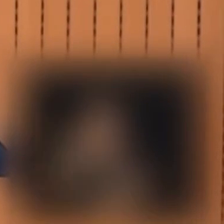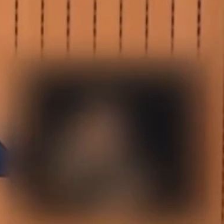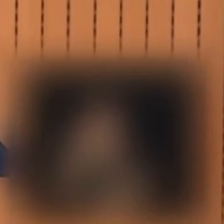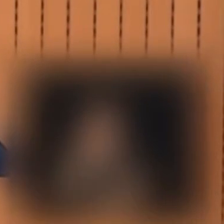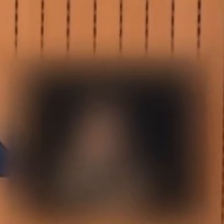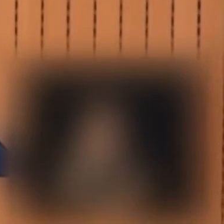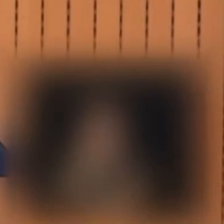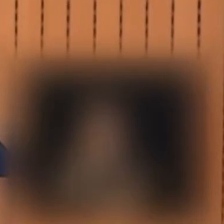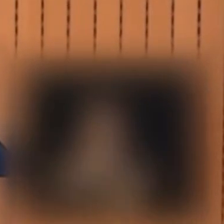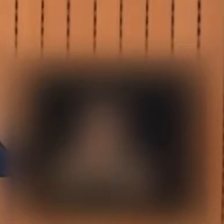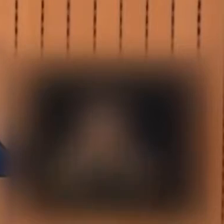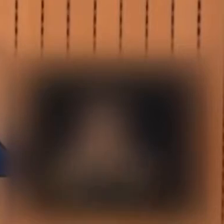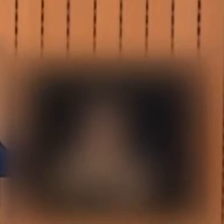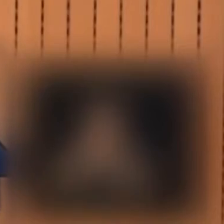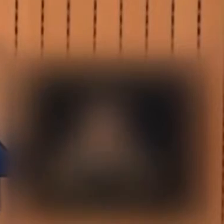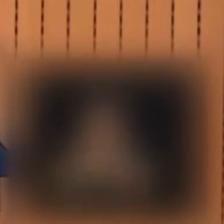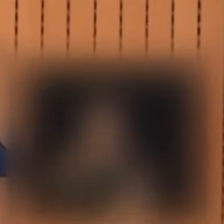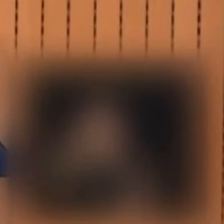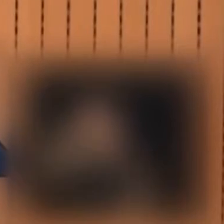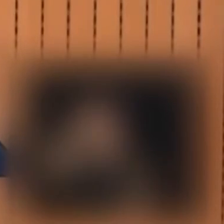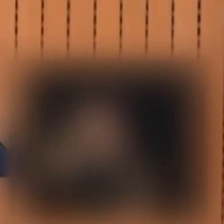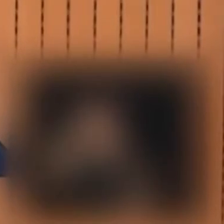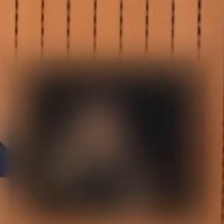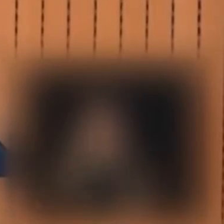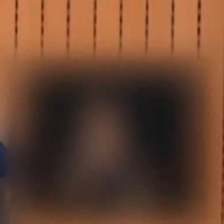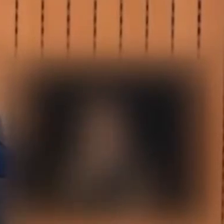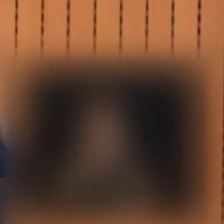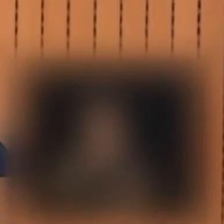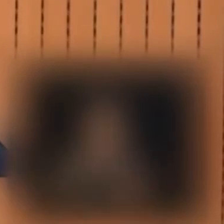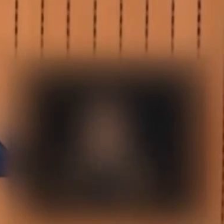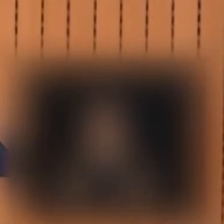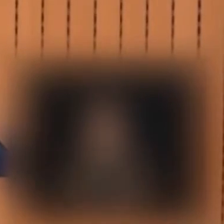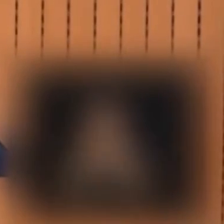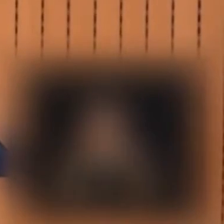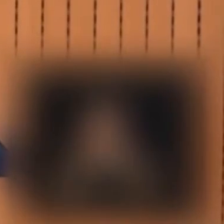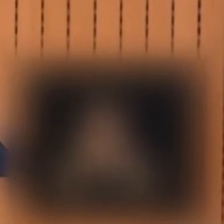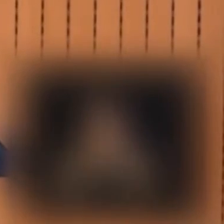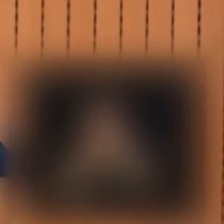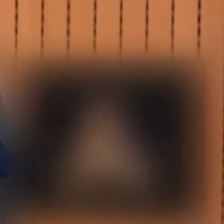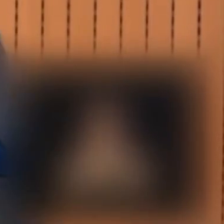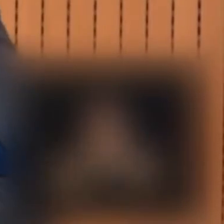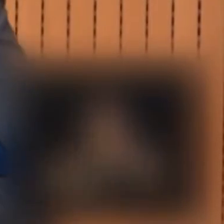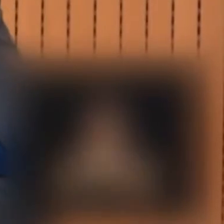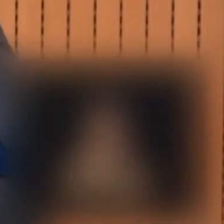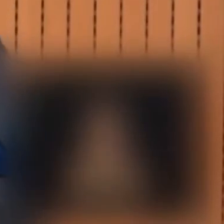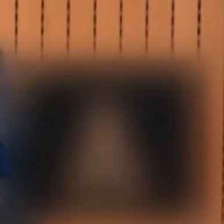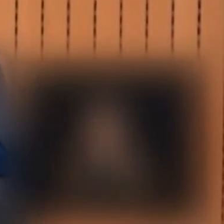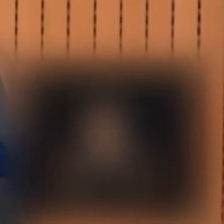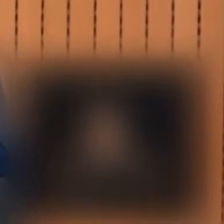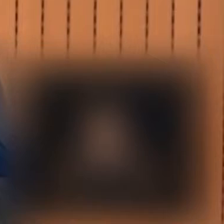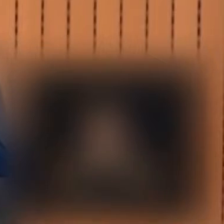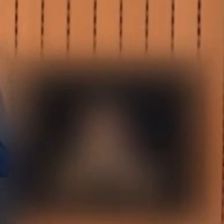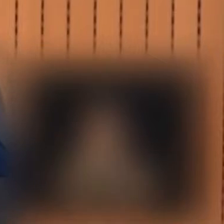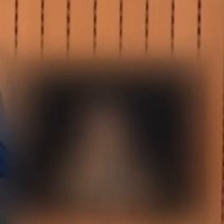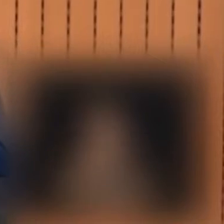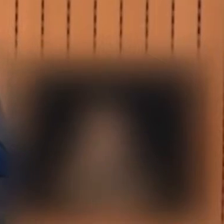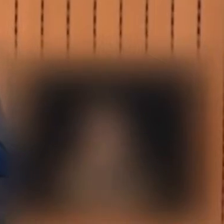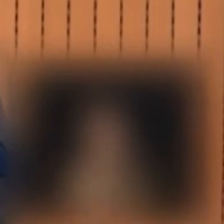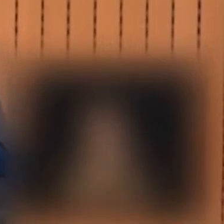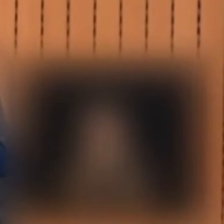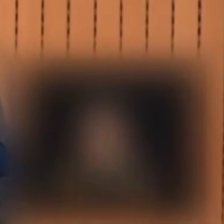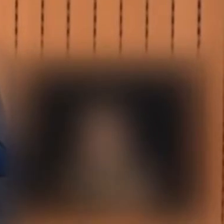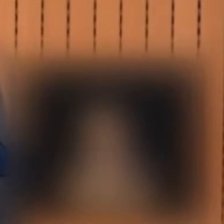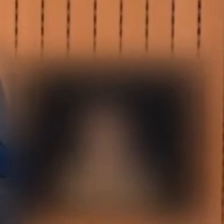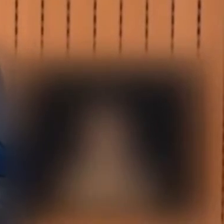exatamente para que o Exército estivesse aqui e a gente pudesse render homenagem a todos esses profissionais, a todos esses homens e mulheres